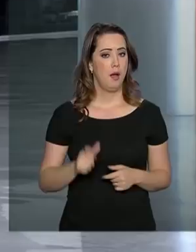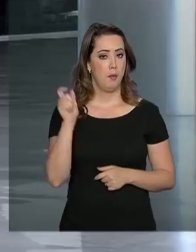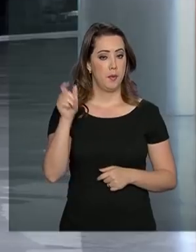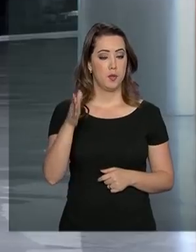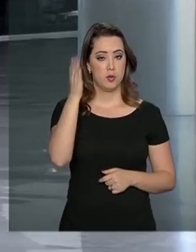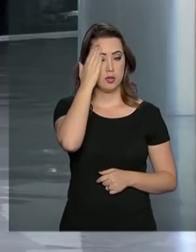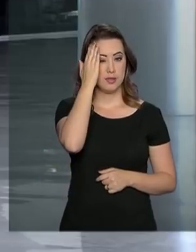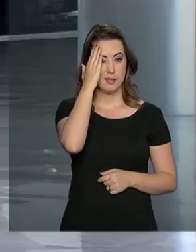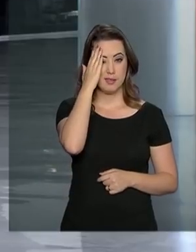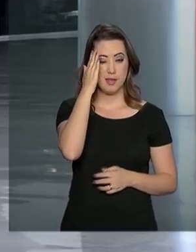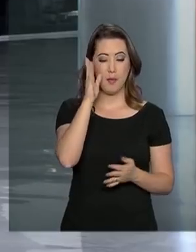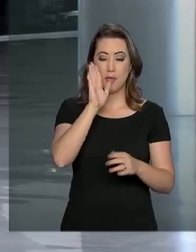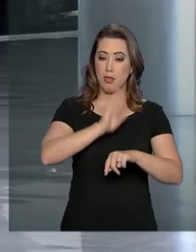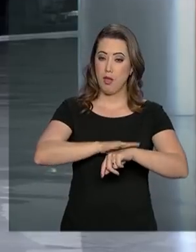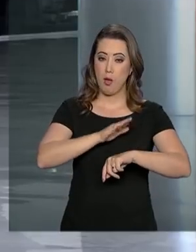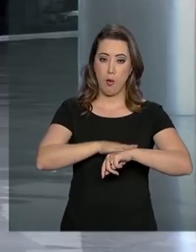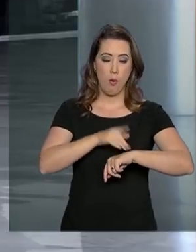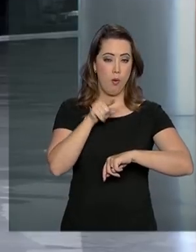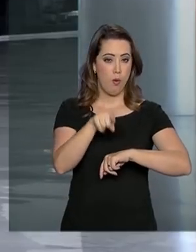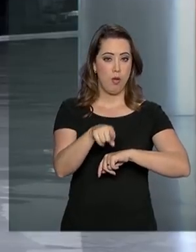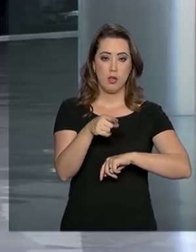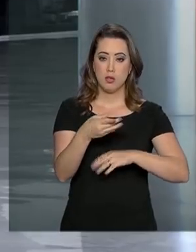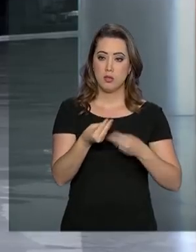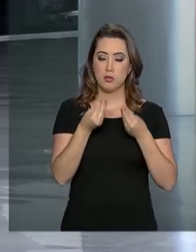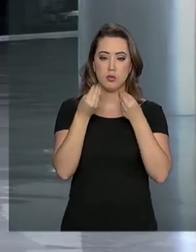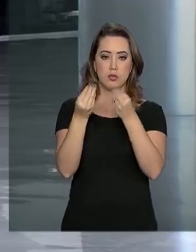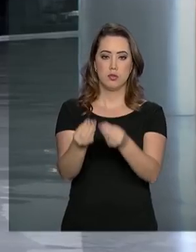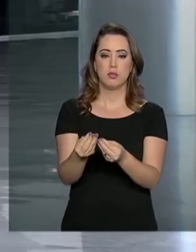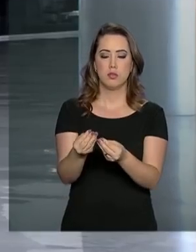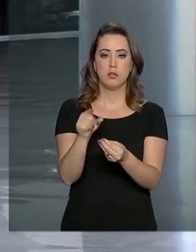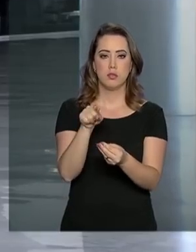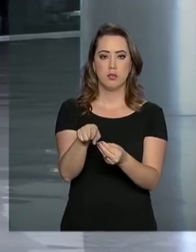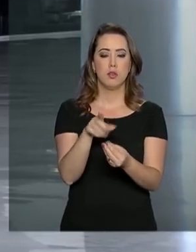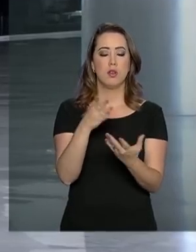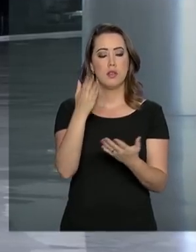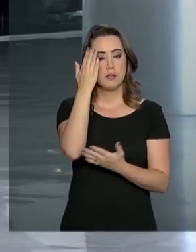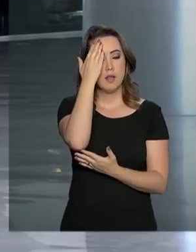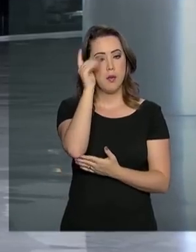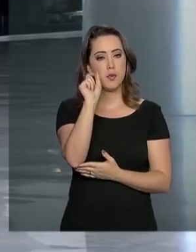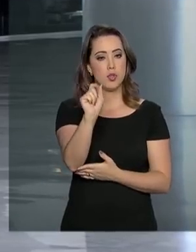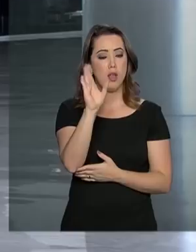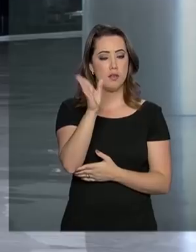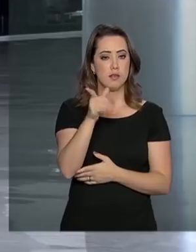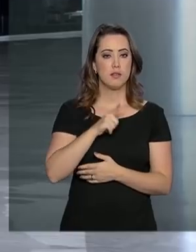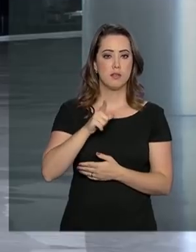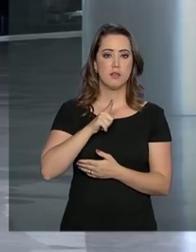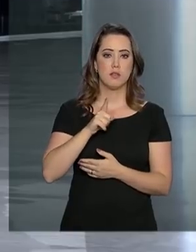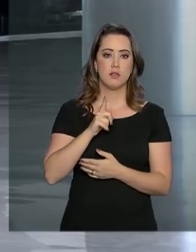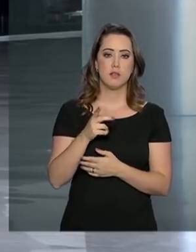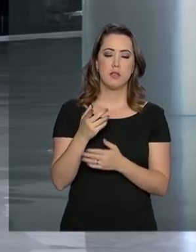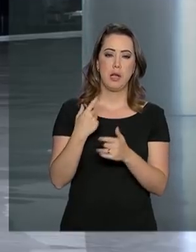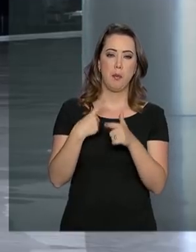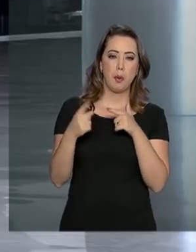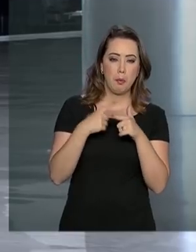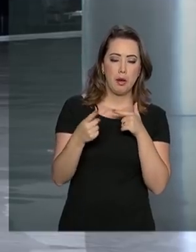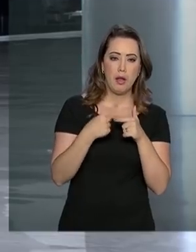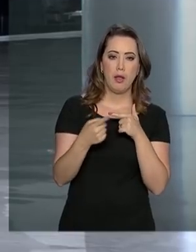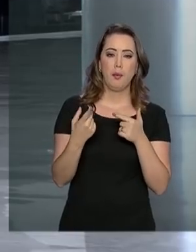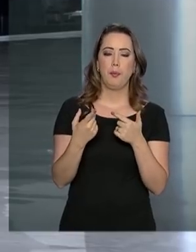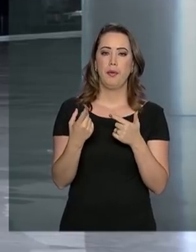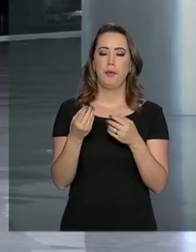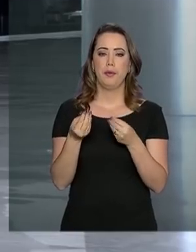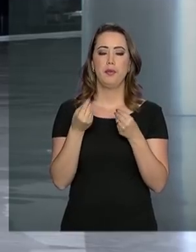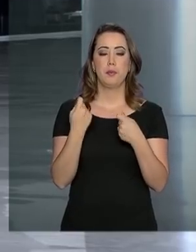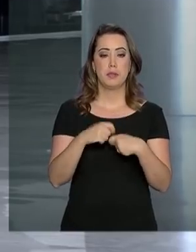saber, assim que entregar a sua declaração de imposto de renda, ele já vai saber se tem alguma pendência com a